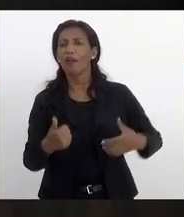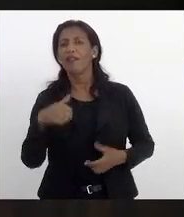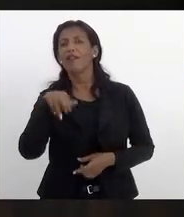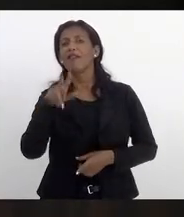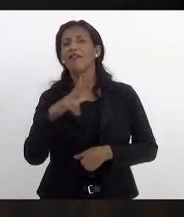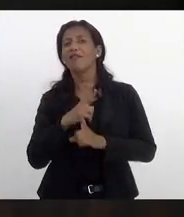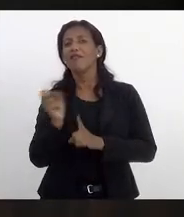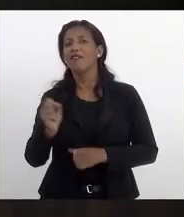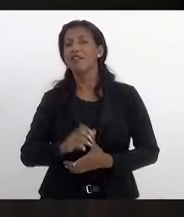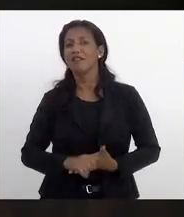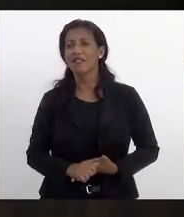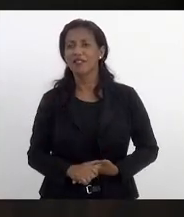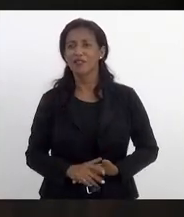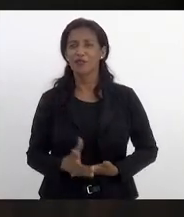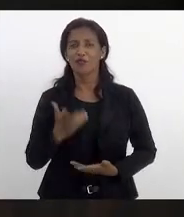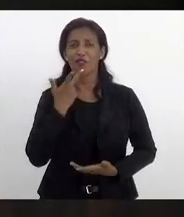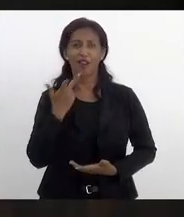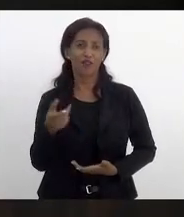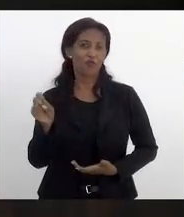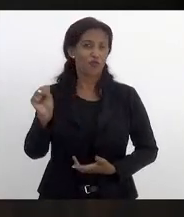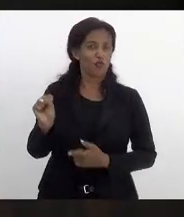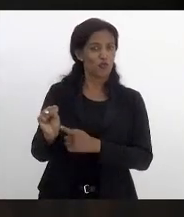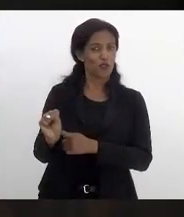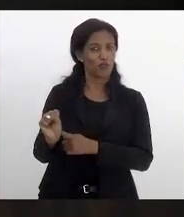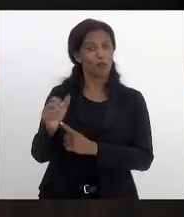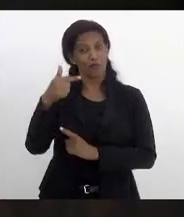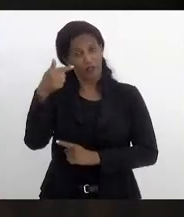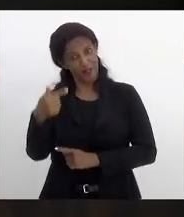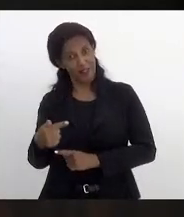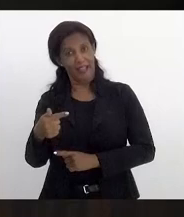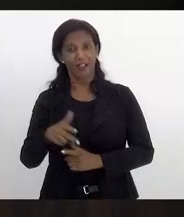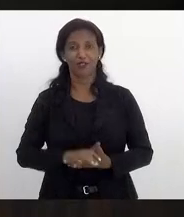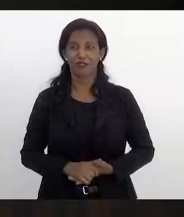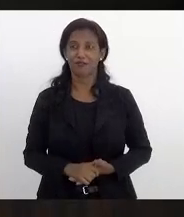ganha fala... Foi 8, mas nós tivemos 7.